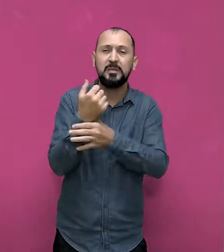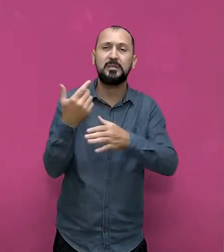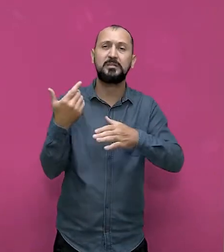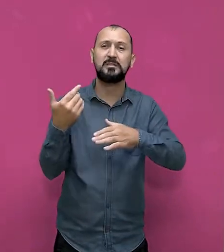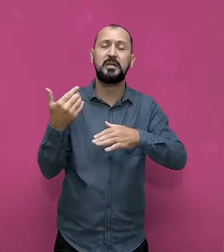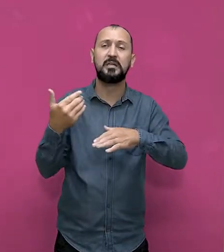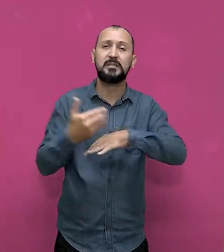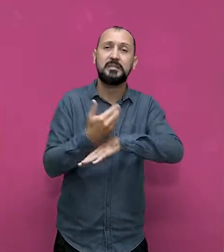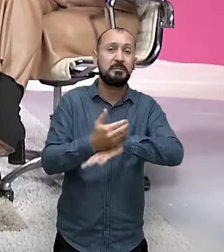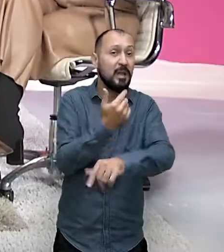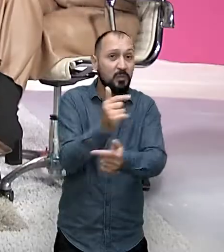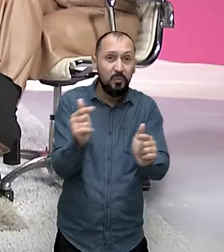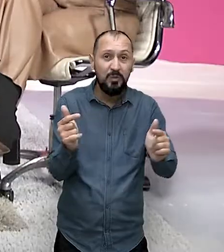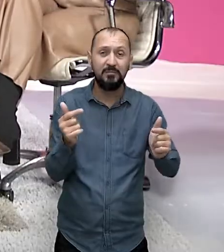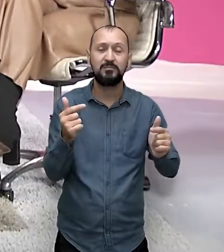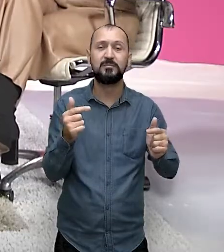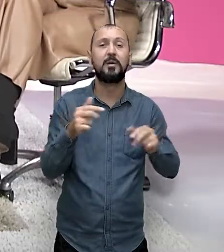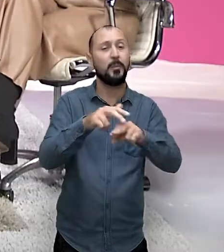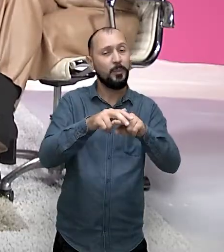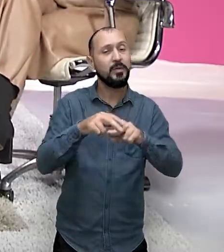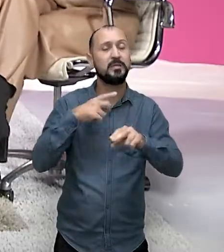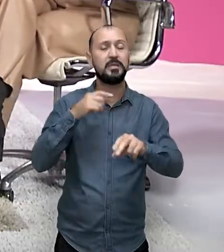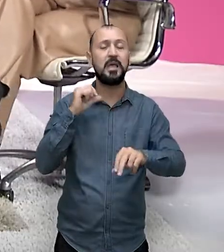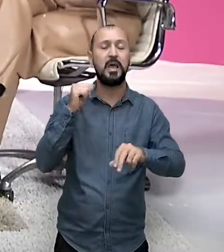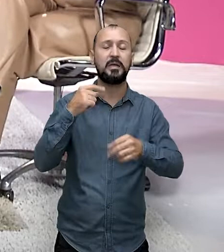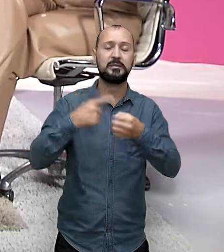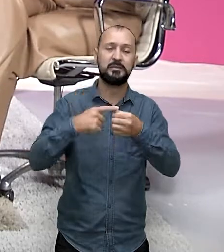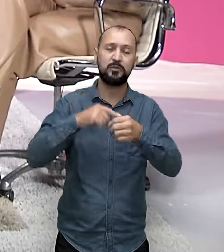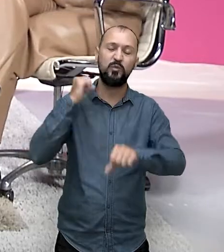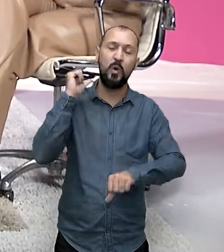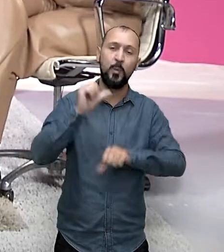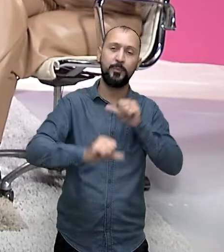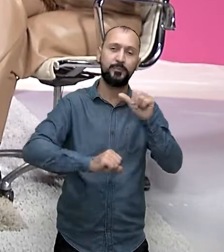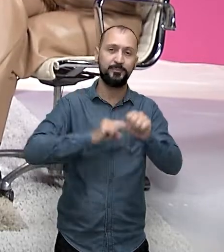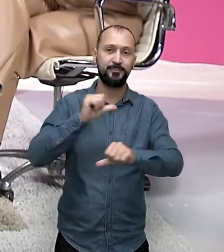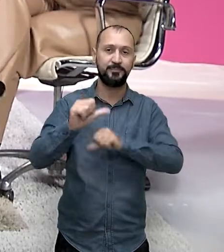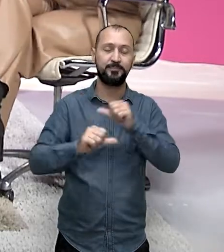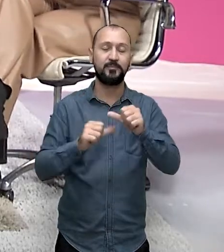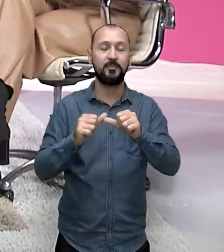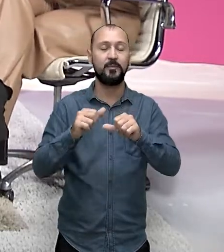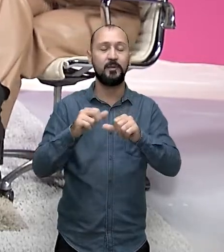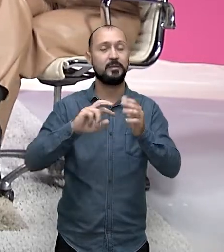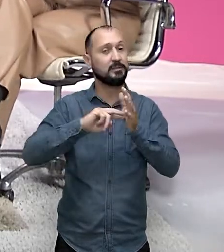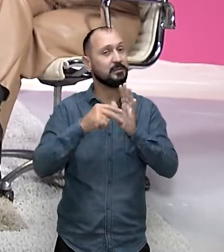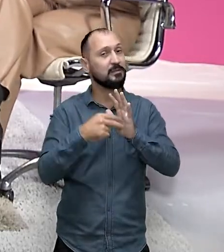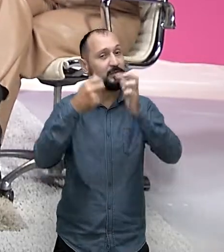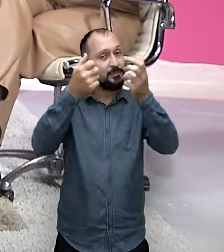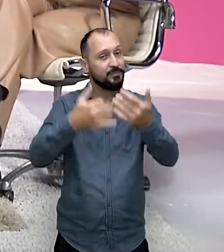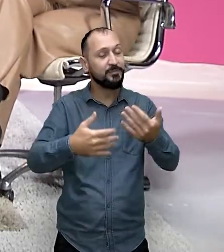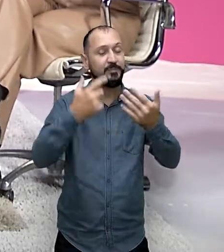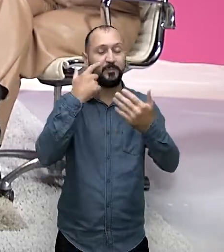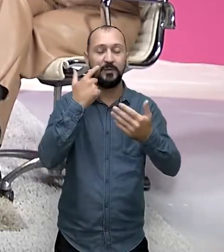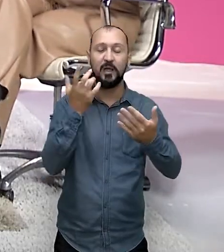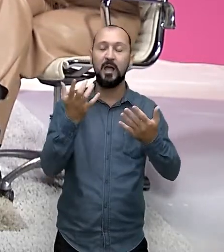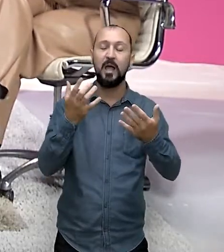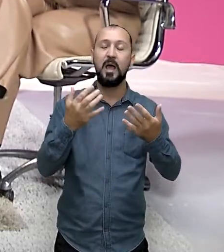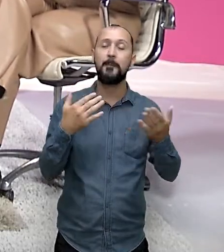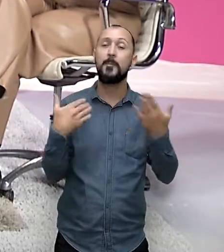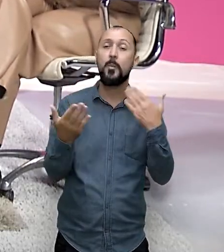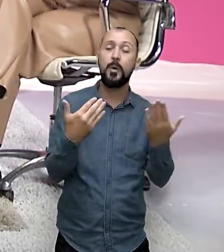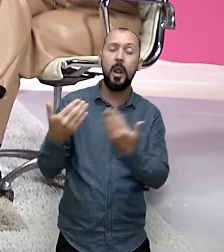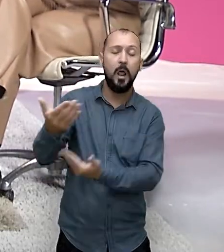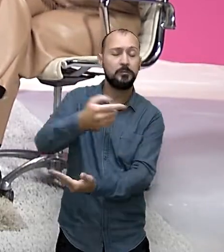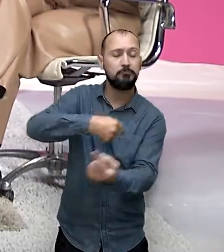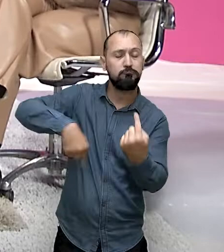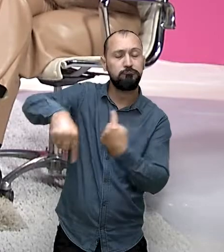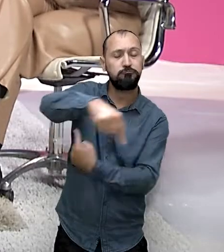não tem acessibilidade. E é dessa forma que a gente vai transformando as cidades, e é nesse sentido que a gente fala que a mobilidade ela é muito